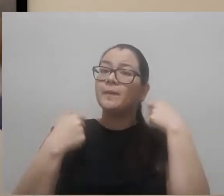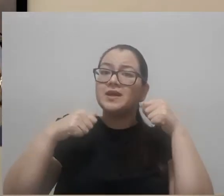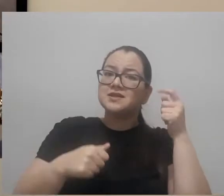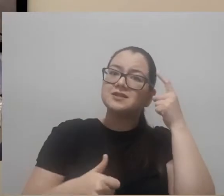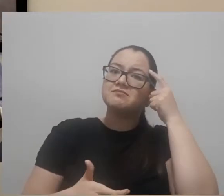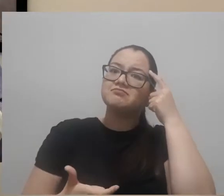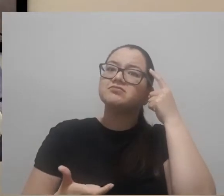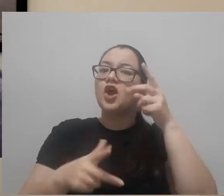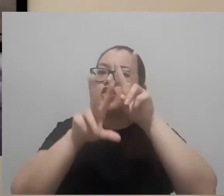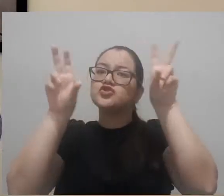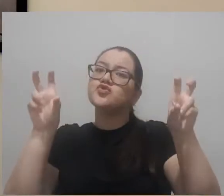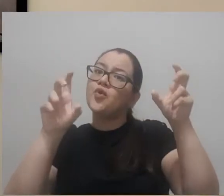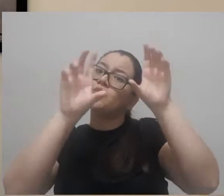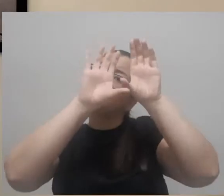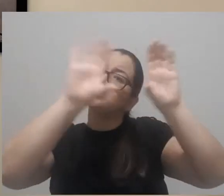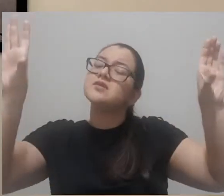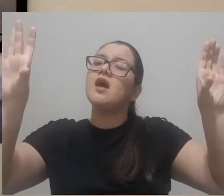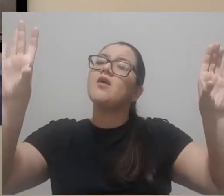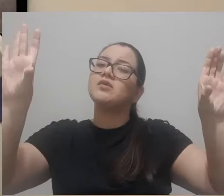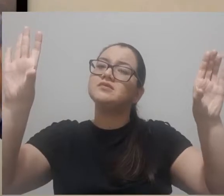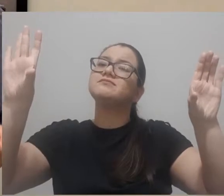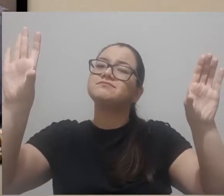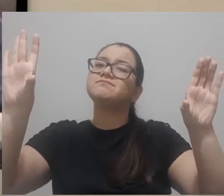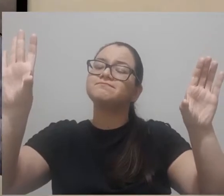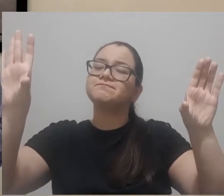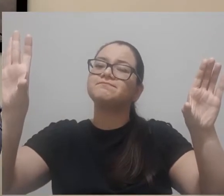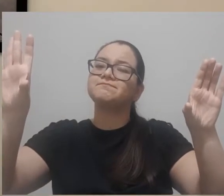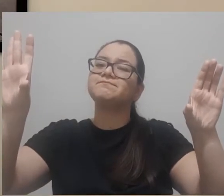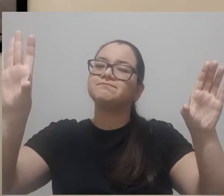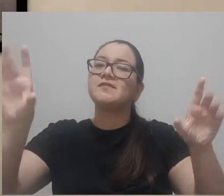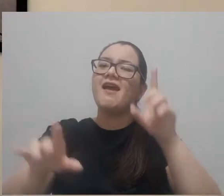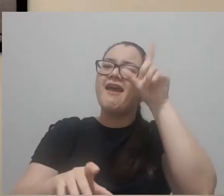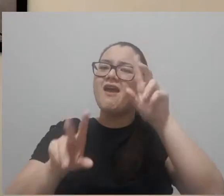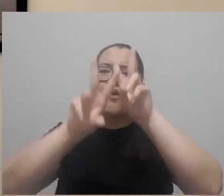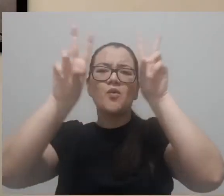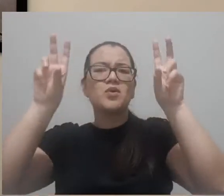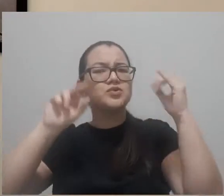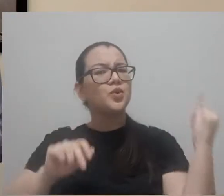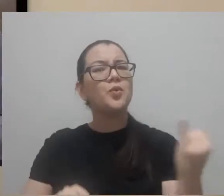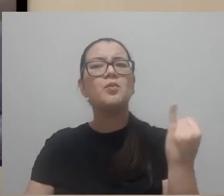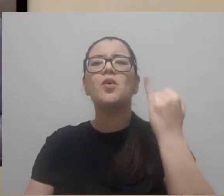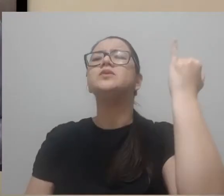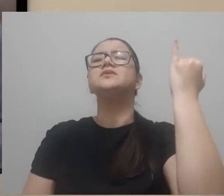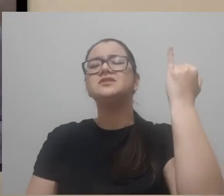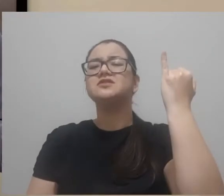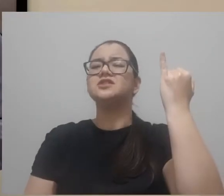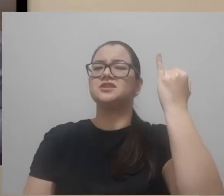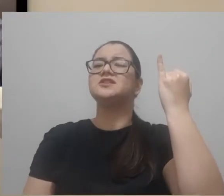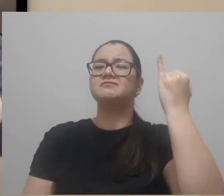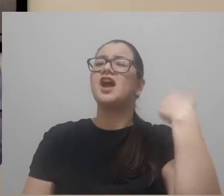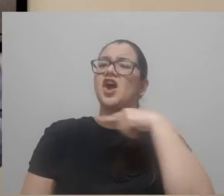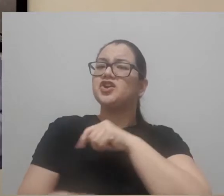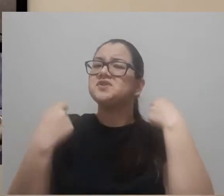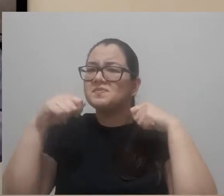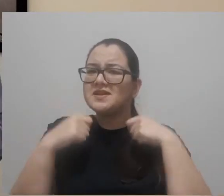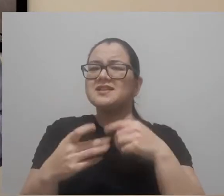o céu, você há de convir comigo, você há de concordar comigo, que o céu, o assunto céu, não